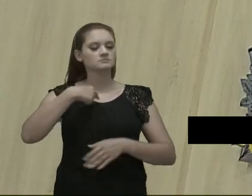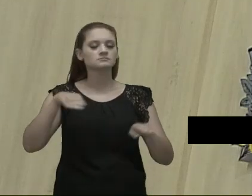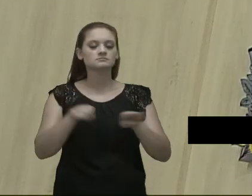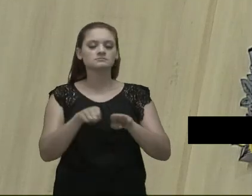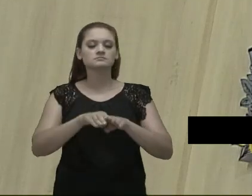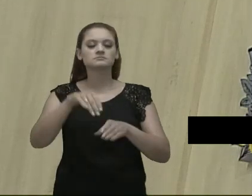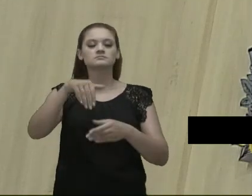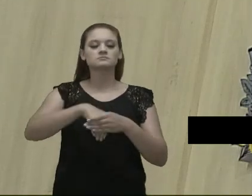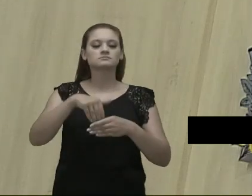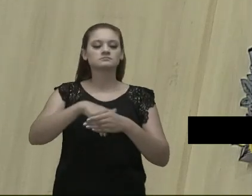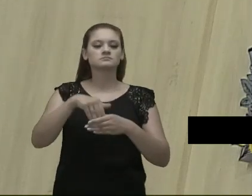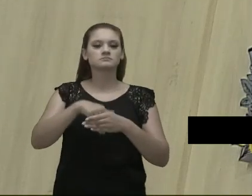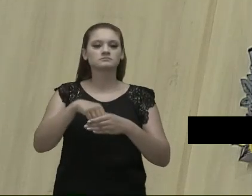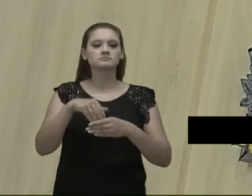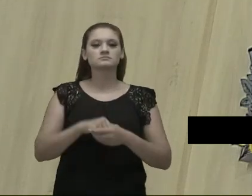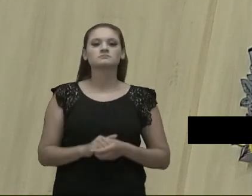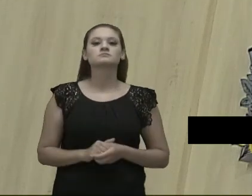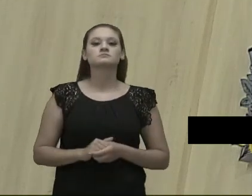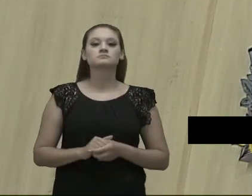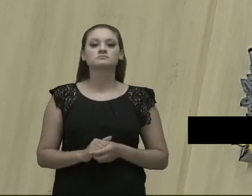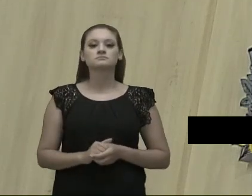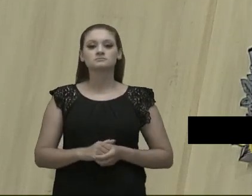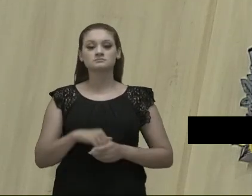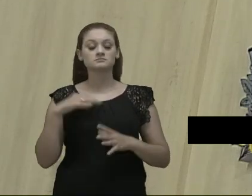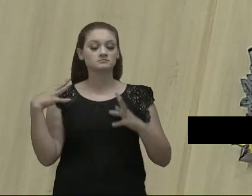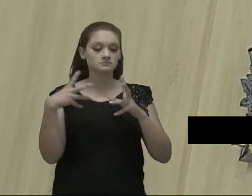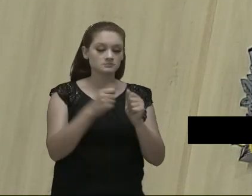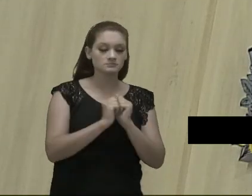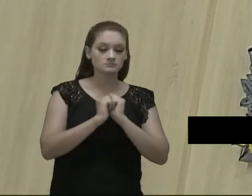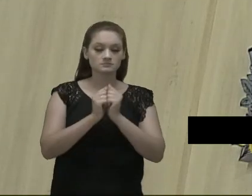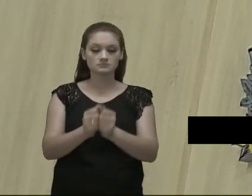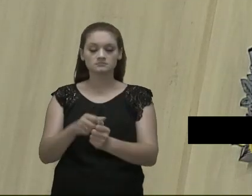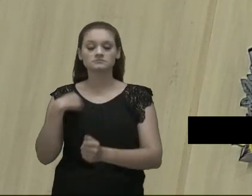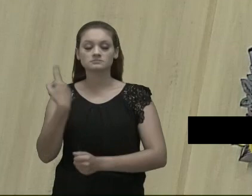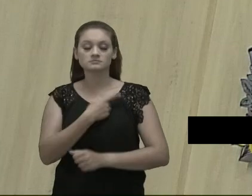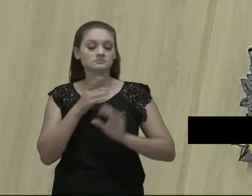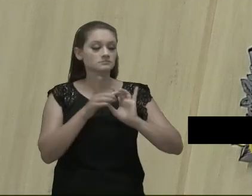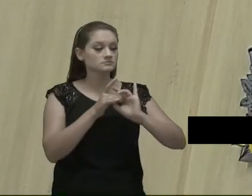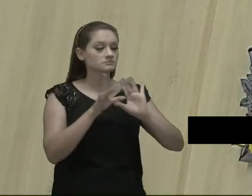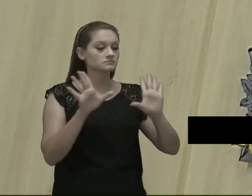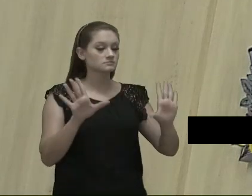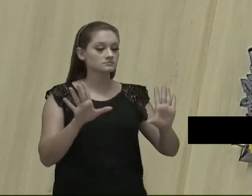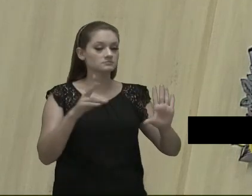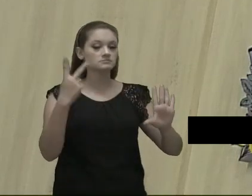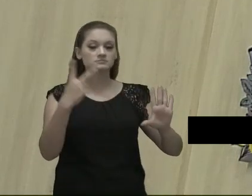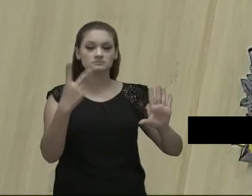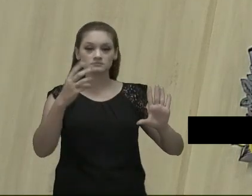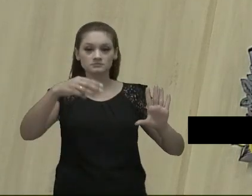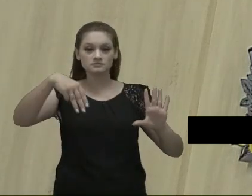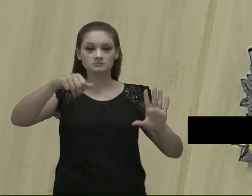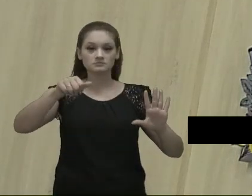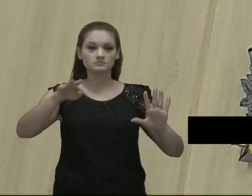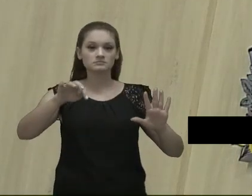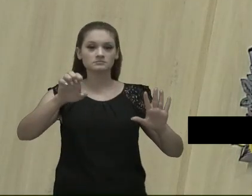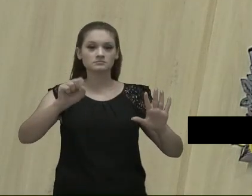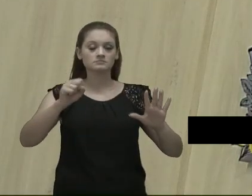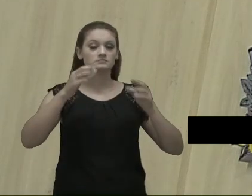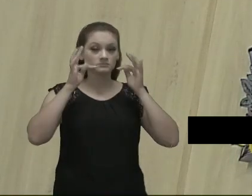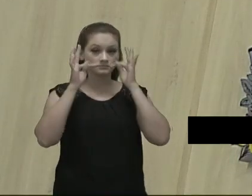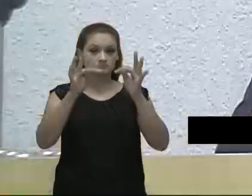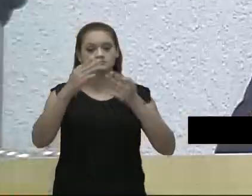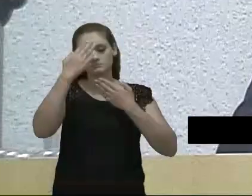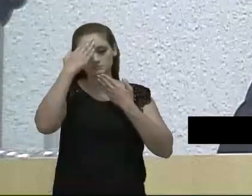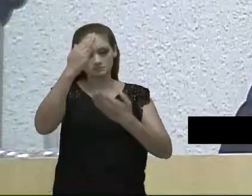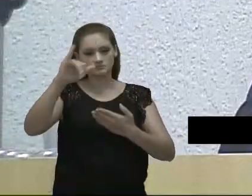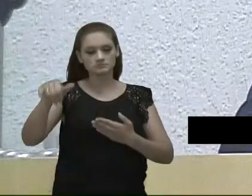favorável à dispensa do senhor Matheus. Então, de forma unânime, foi deliberado a dispensa do senhor Matheus como testemunha. E muito